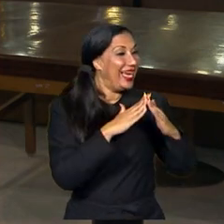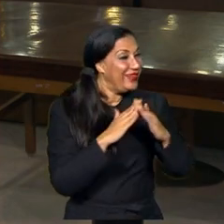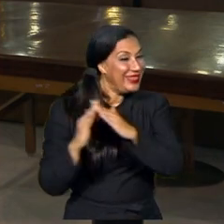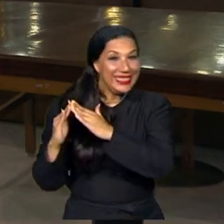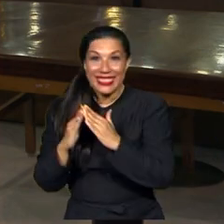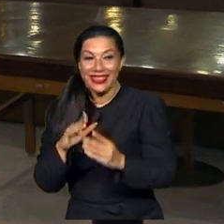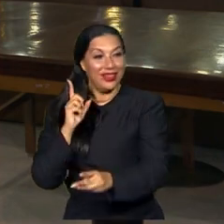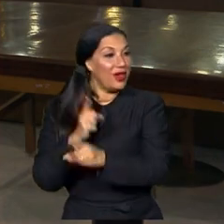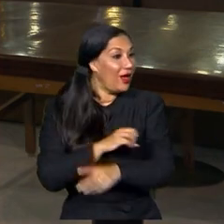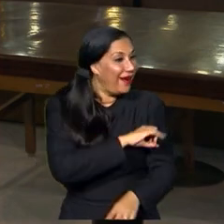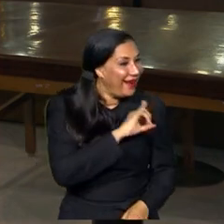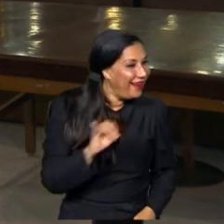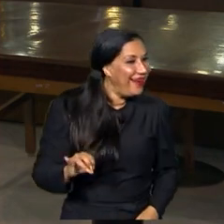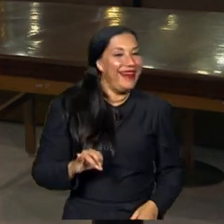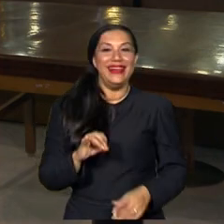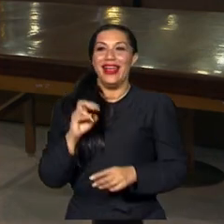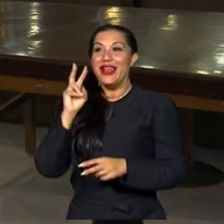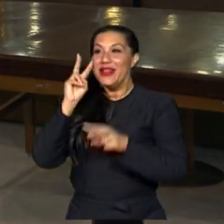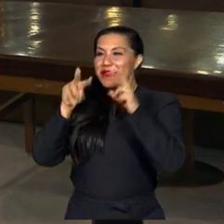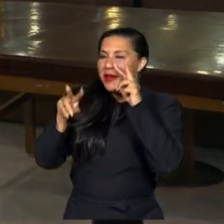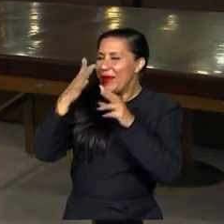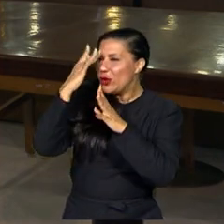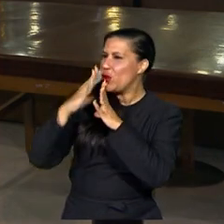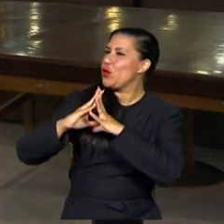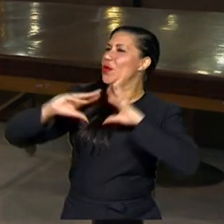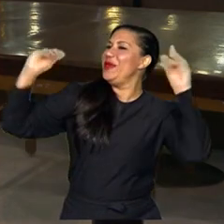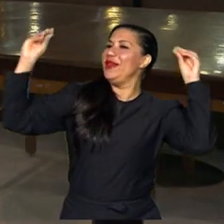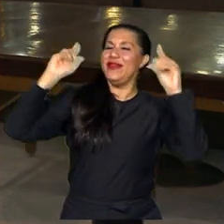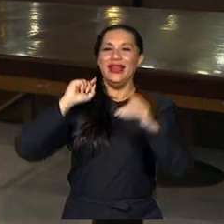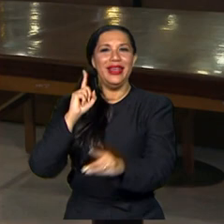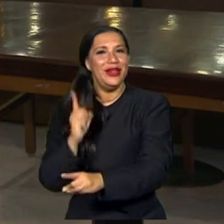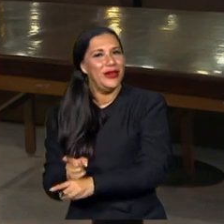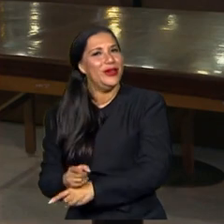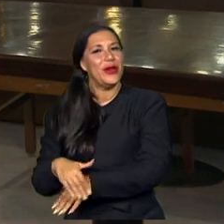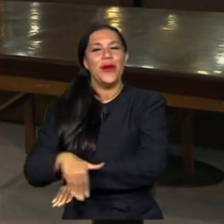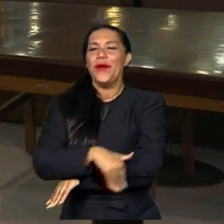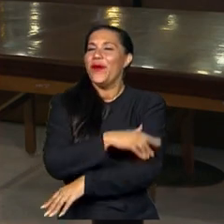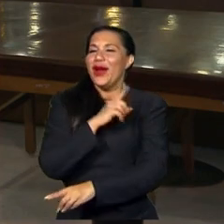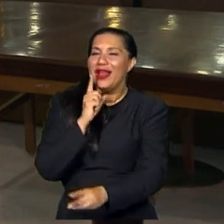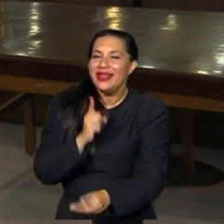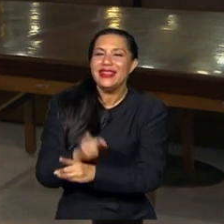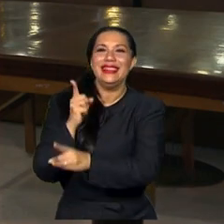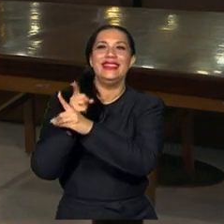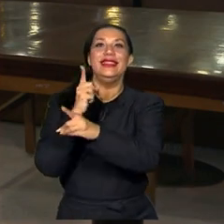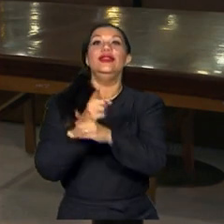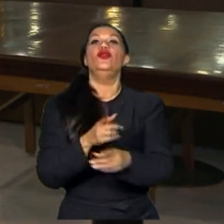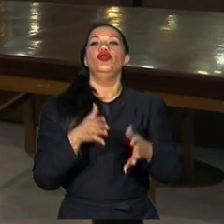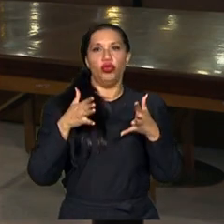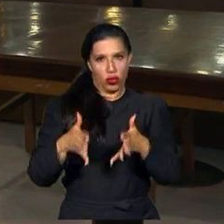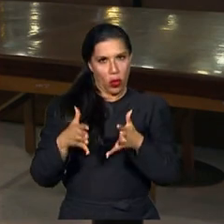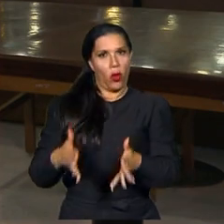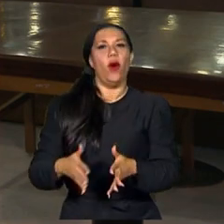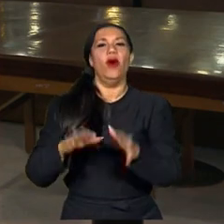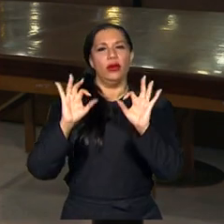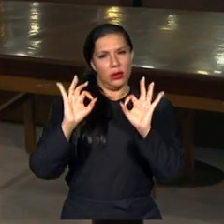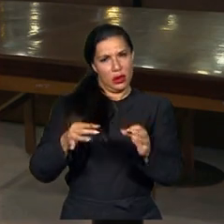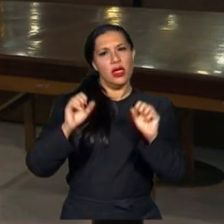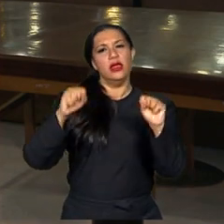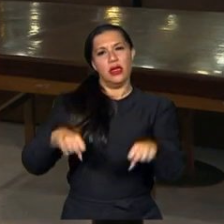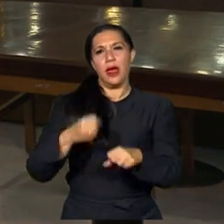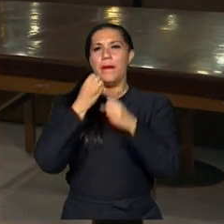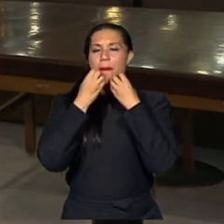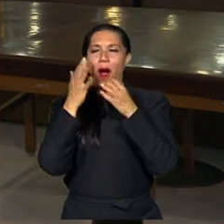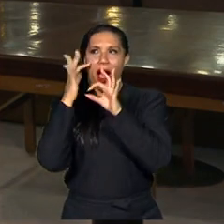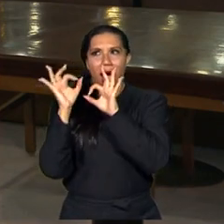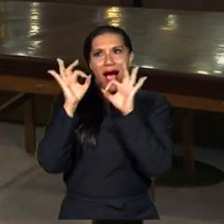a gente vê pessoas que a gente não vê faz tempo. A Rua Javari é um ponto de encontro. Então, ali, além do jogo, claro, de você assistir o jogo,